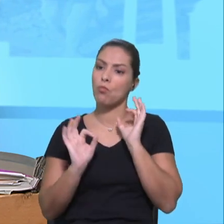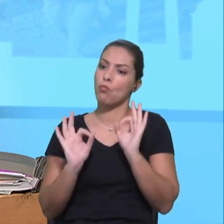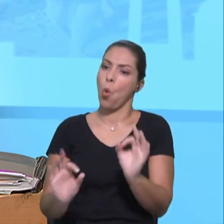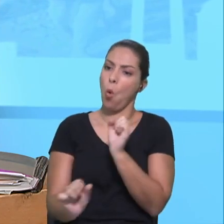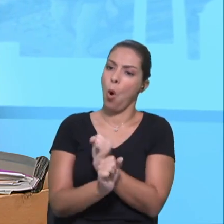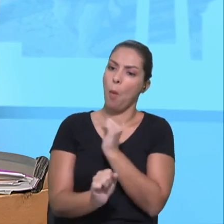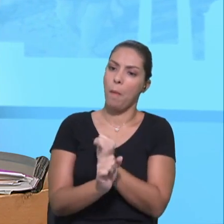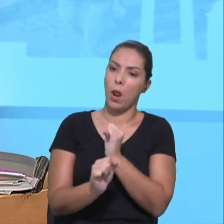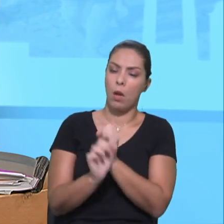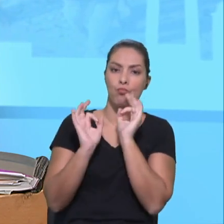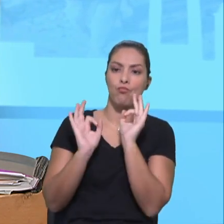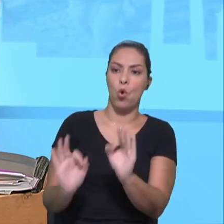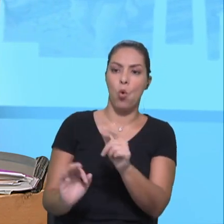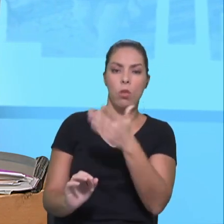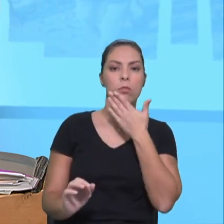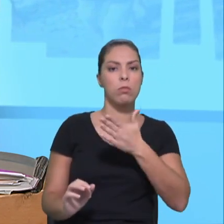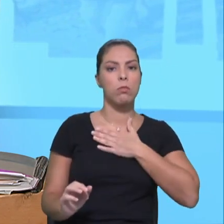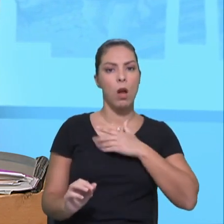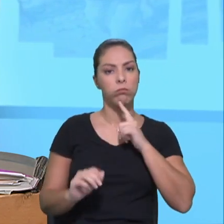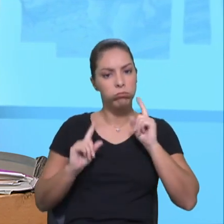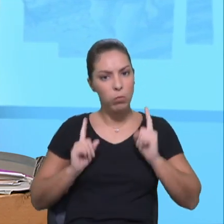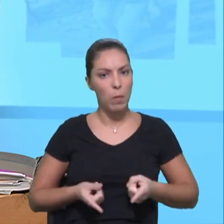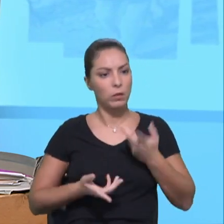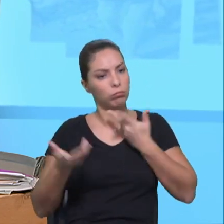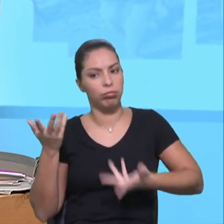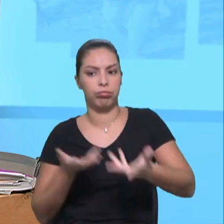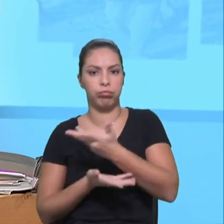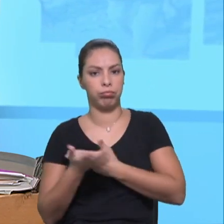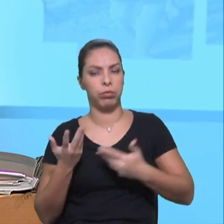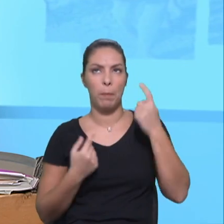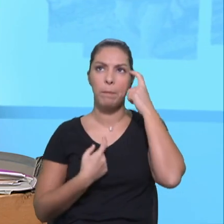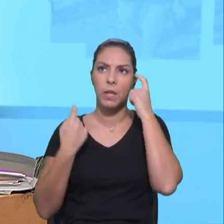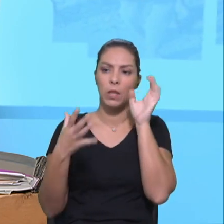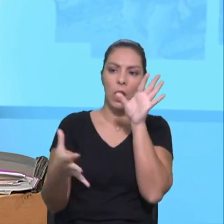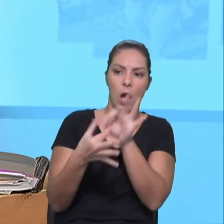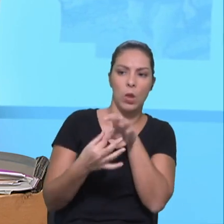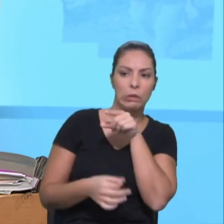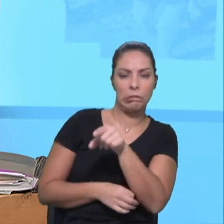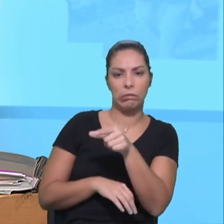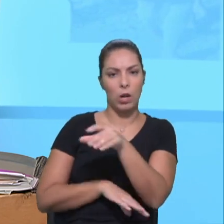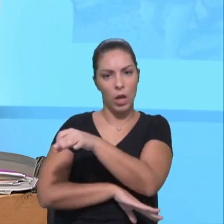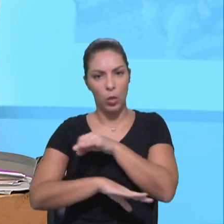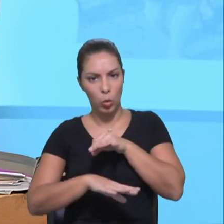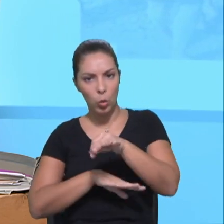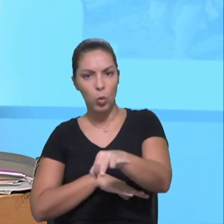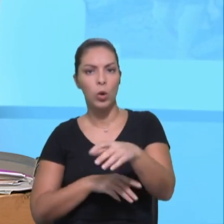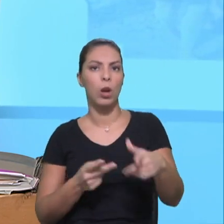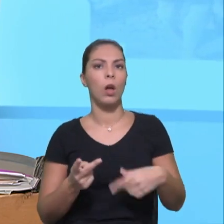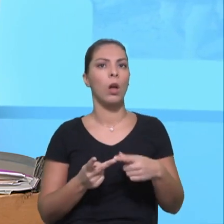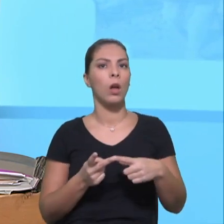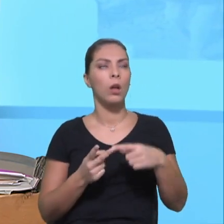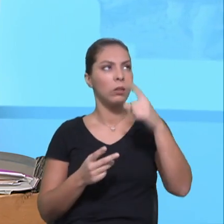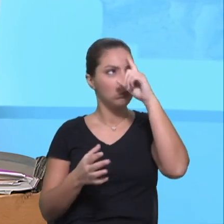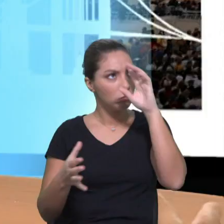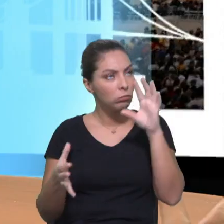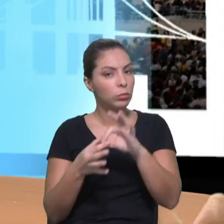nos permitam, sobretudo, iniciar este diálogo, ou seja, pensar sobre as coisas, encontrar como as diferentes